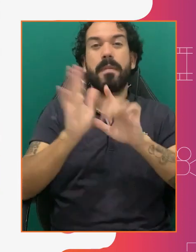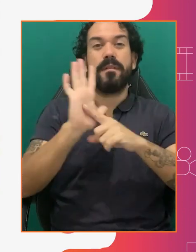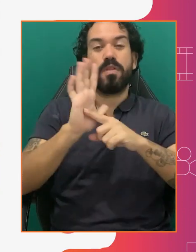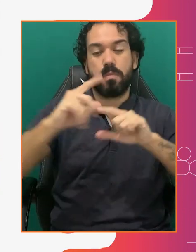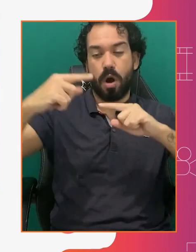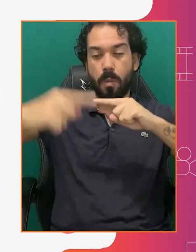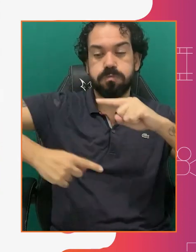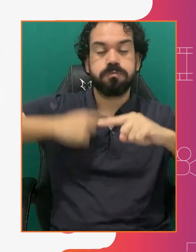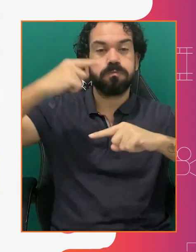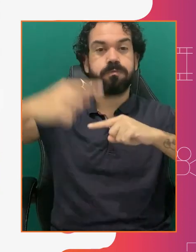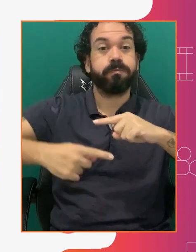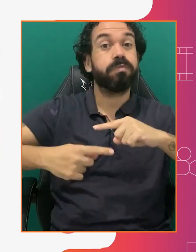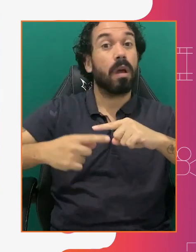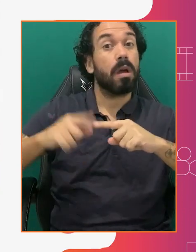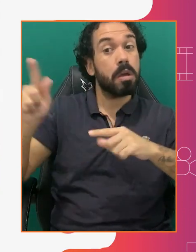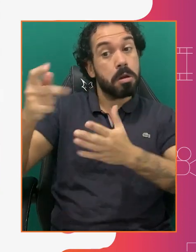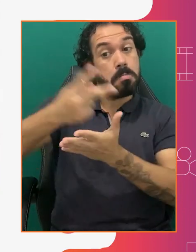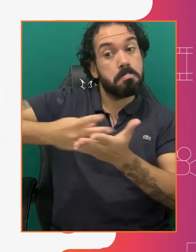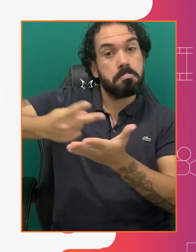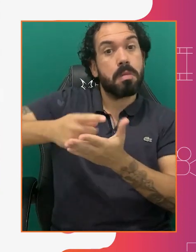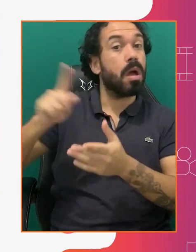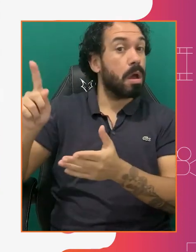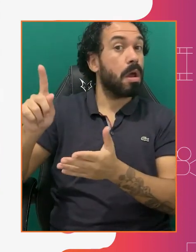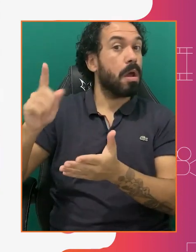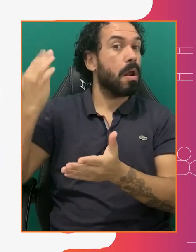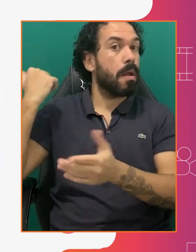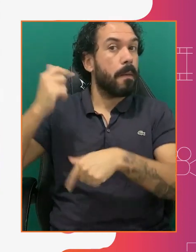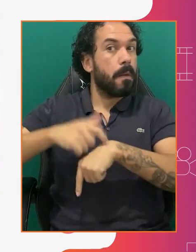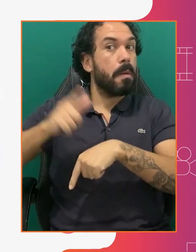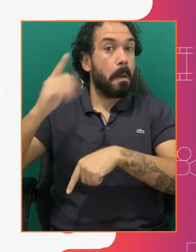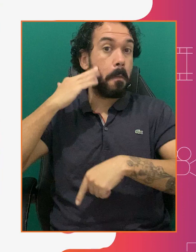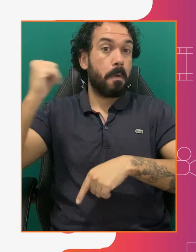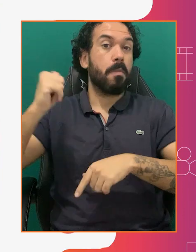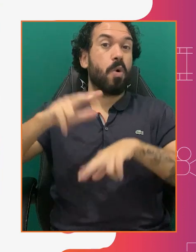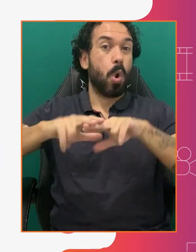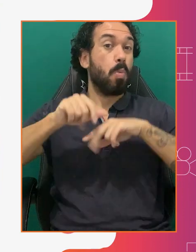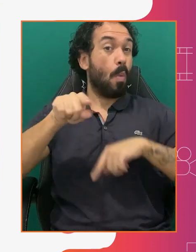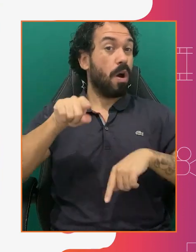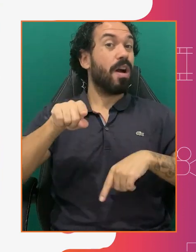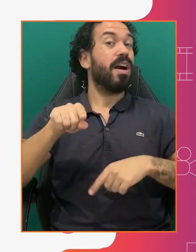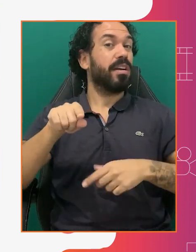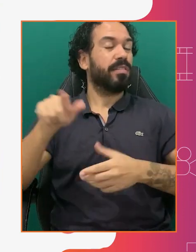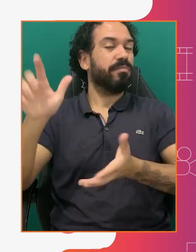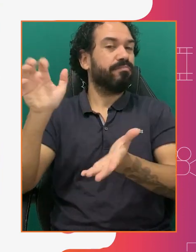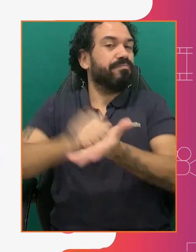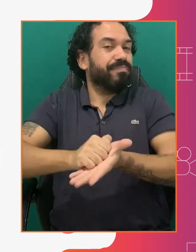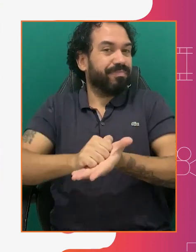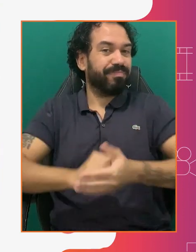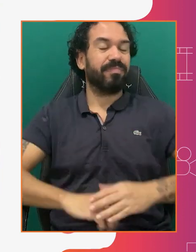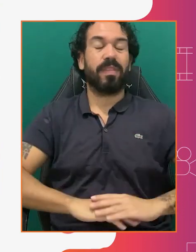de filme, e isso por muito tempo foi a sua marca registrada na animação.